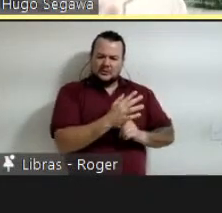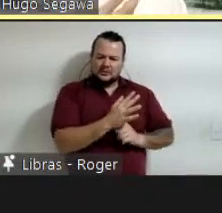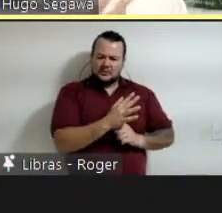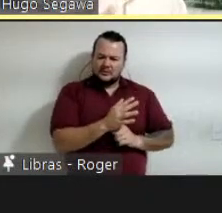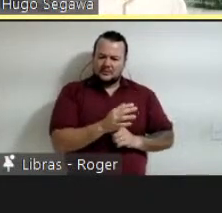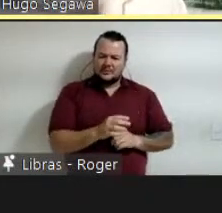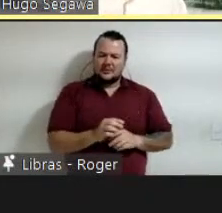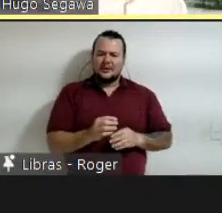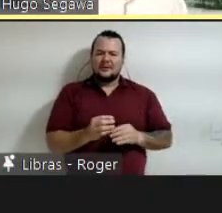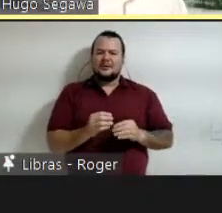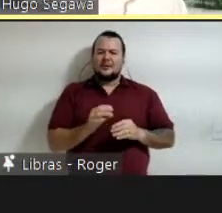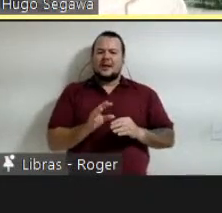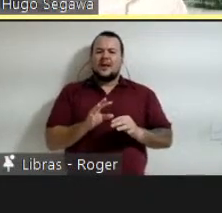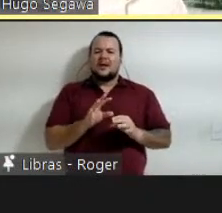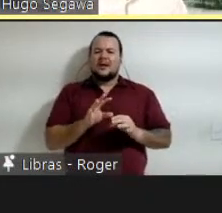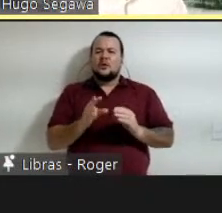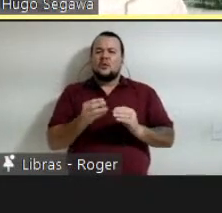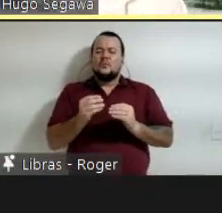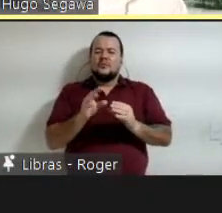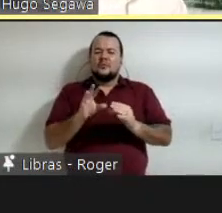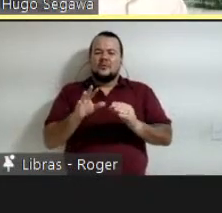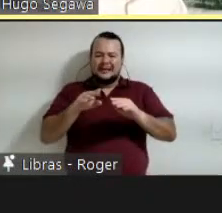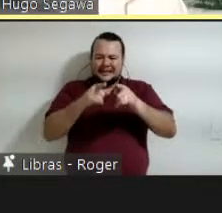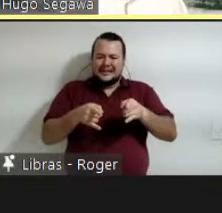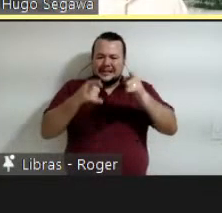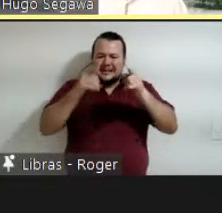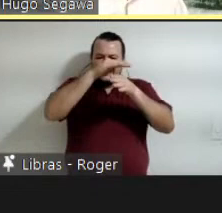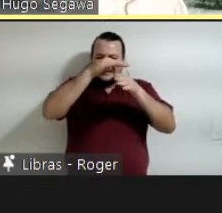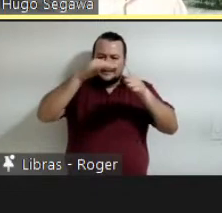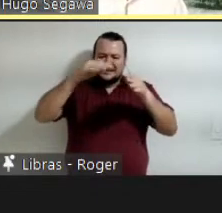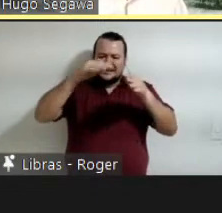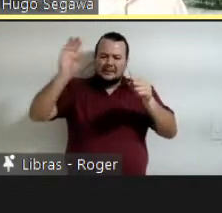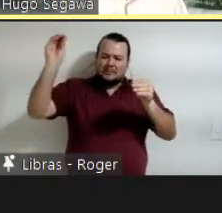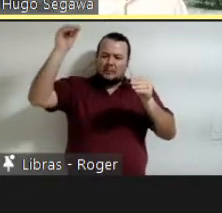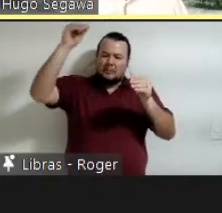colocar, coroar o edifício com essa